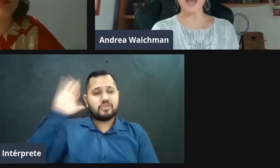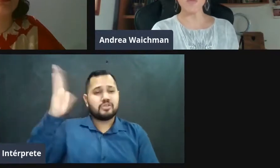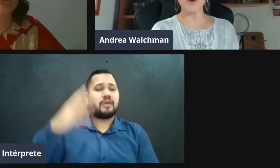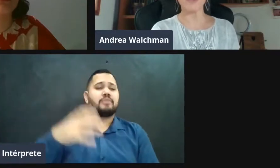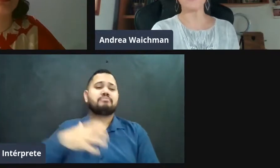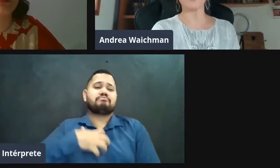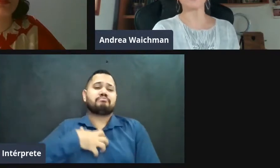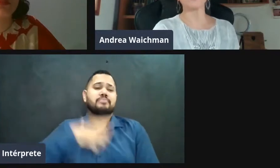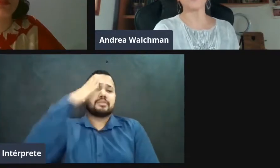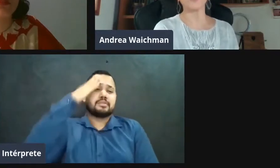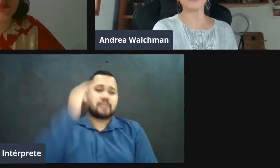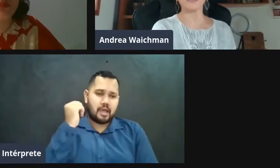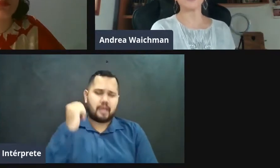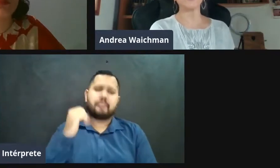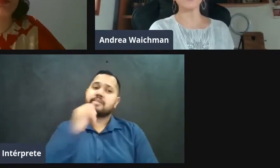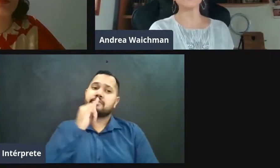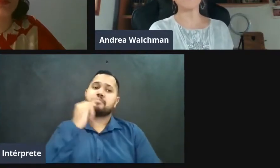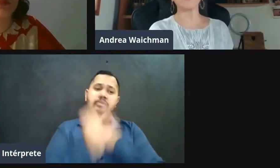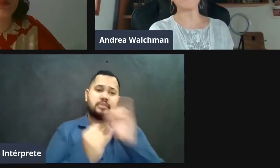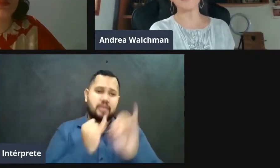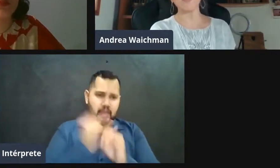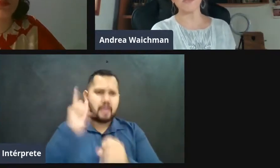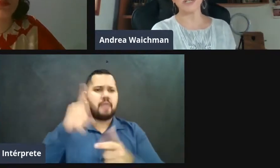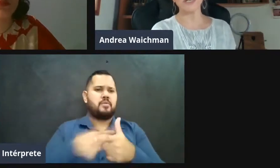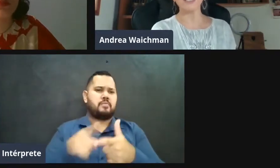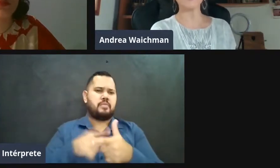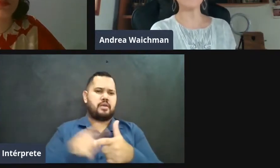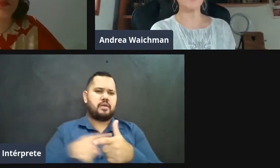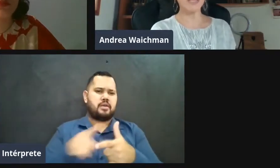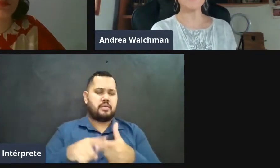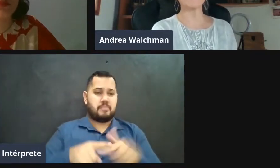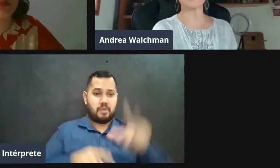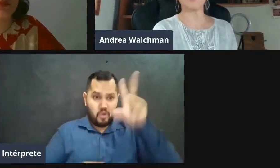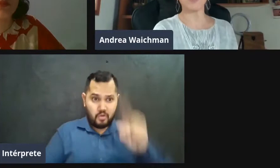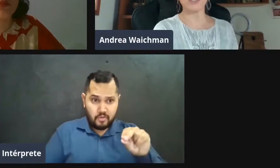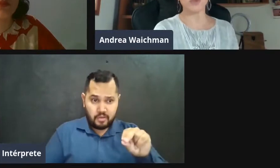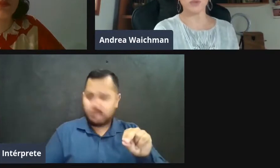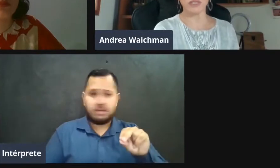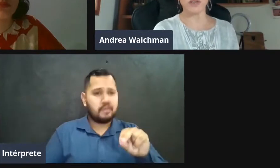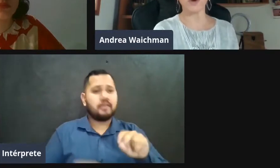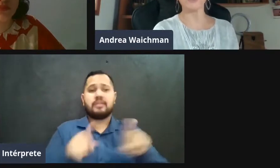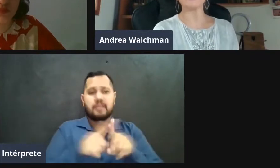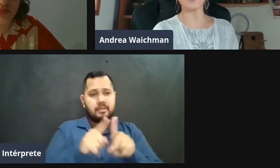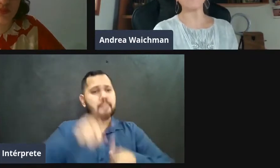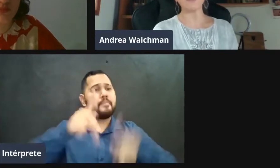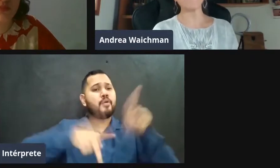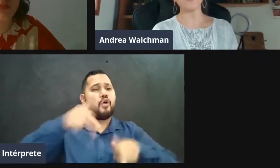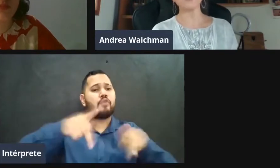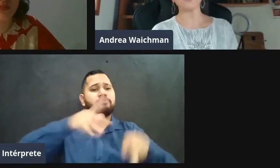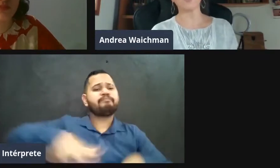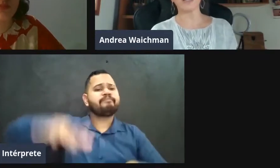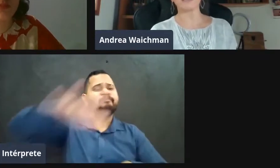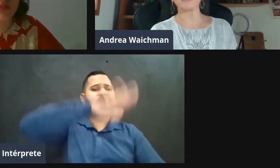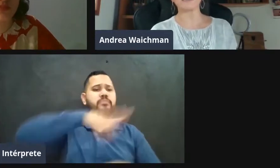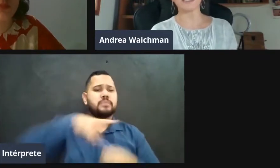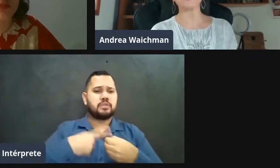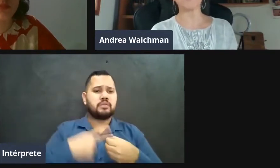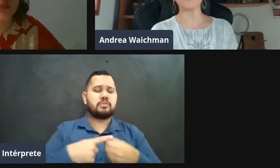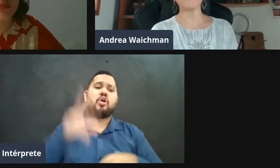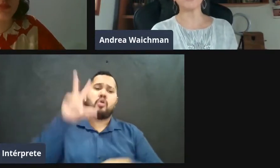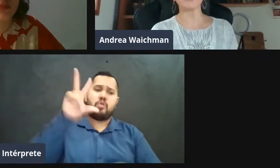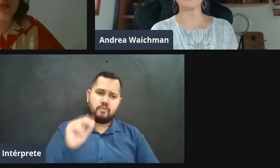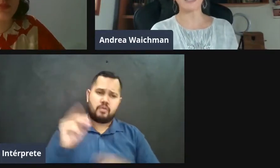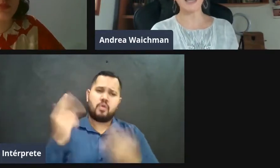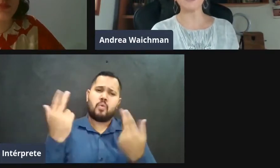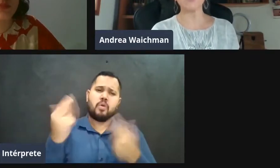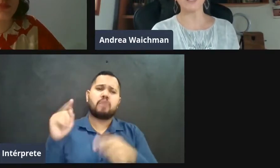conexão é um problema, a conexão com a internet não é só um problema para o FAM, é um problema para as populações do interior. A UFAM pode se colocar, nesse caso,